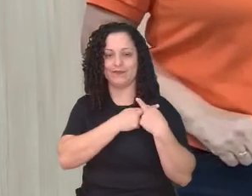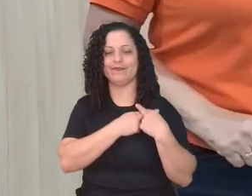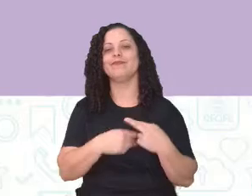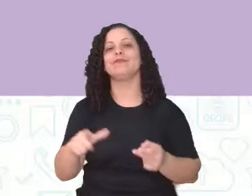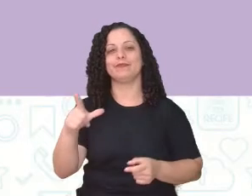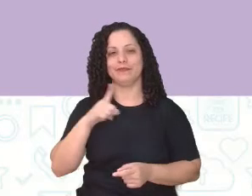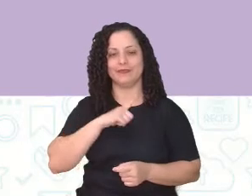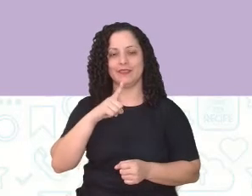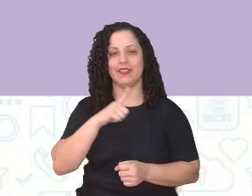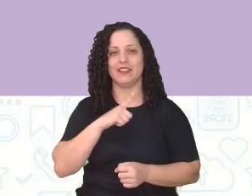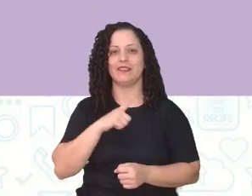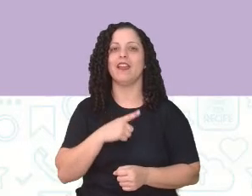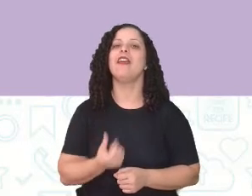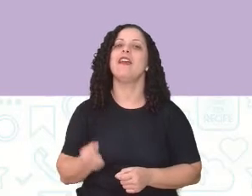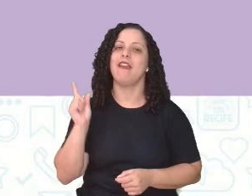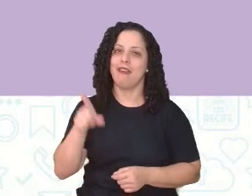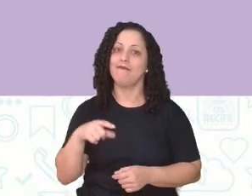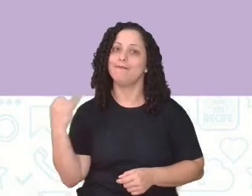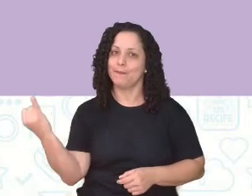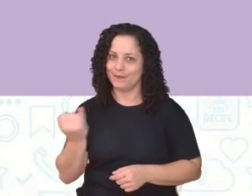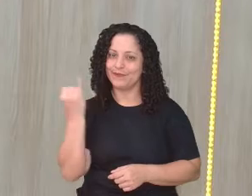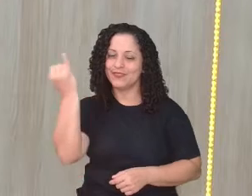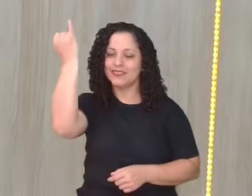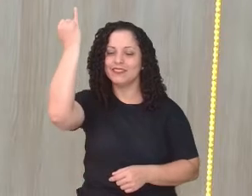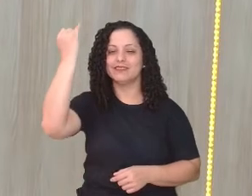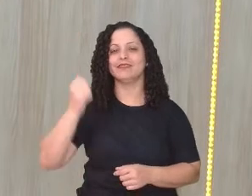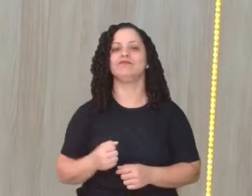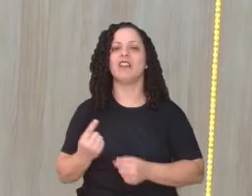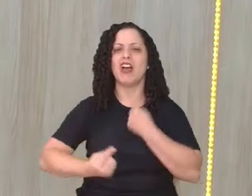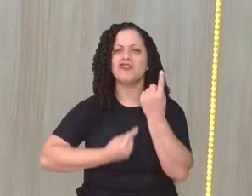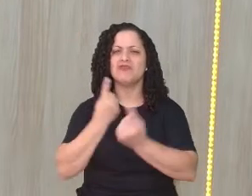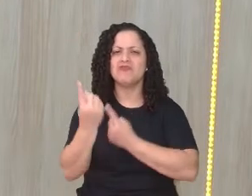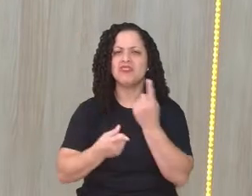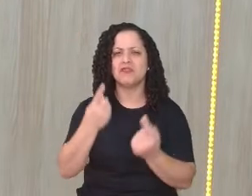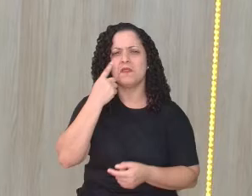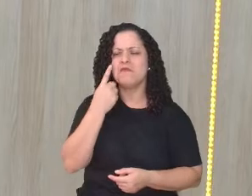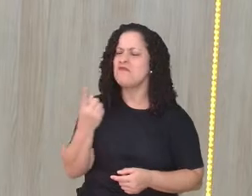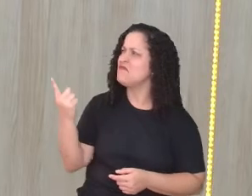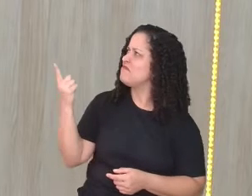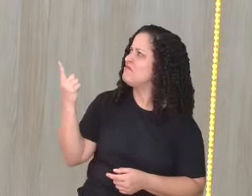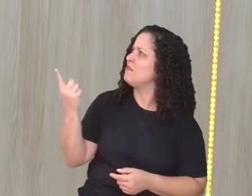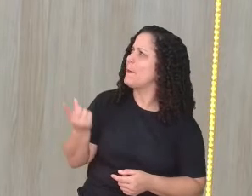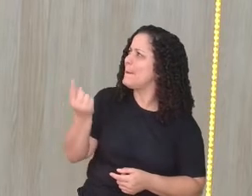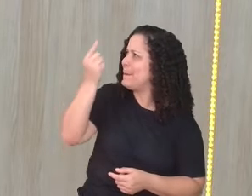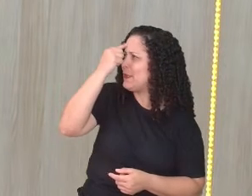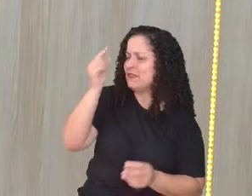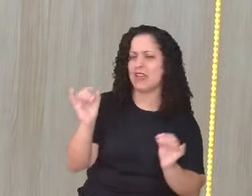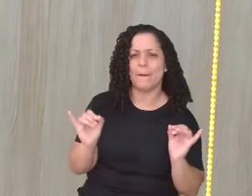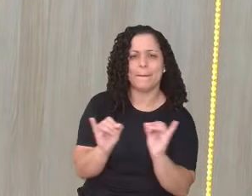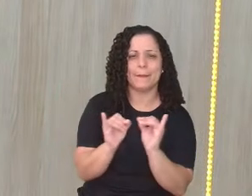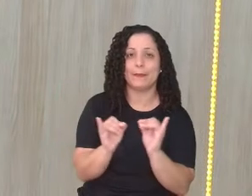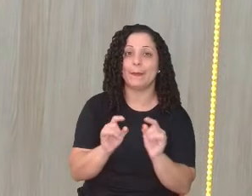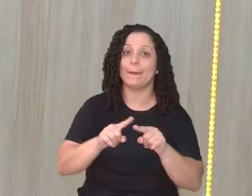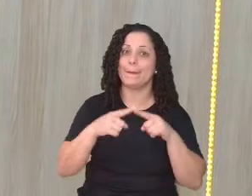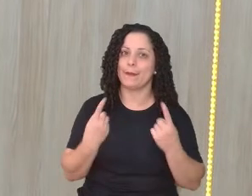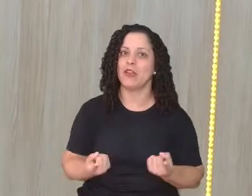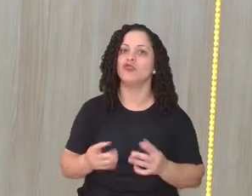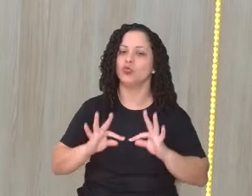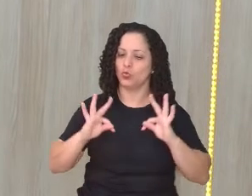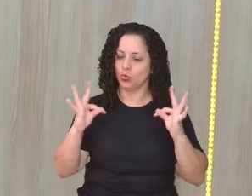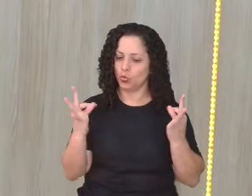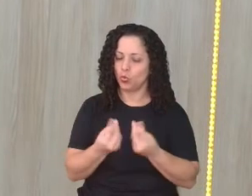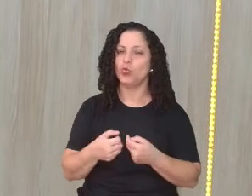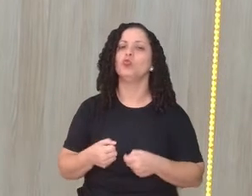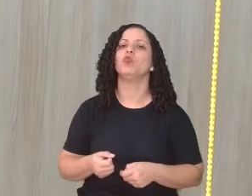aí. São muitas funções, né? Às vezes a gente acha que esse órgão não serve de nada, mas todas as funções